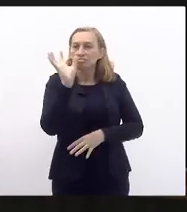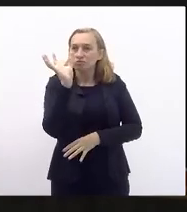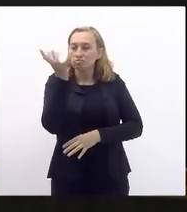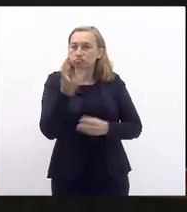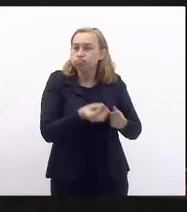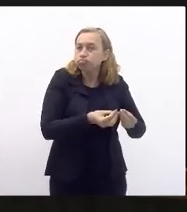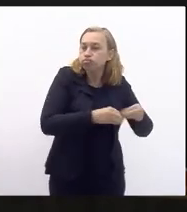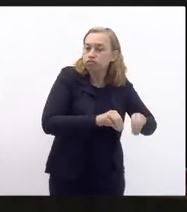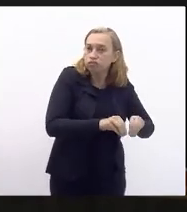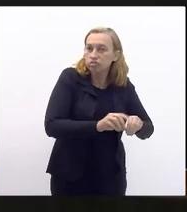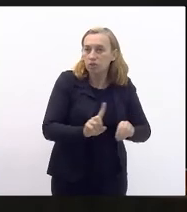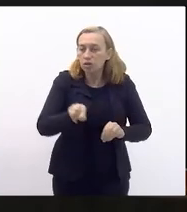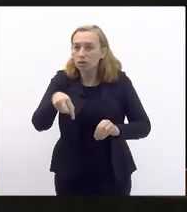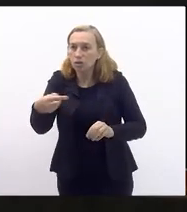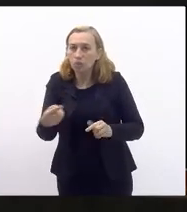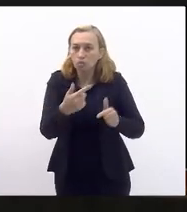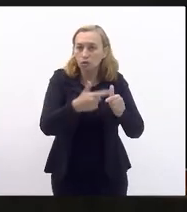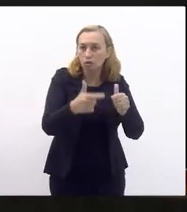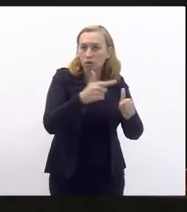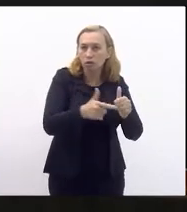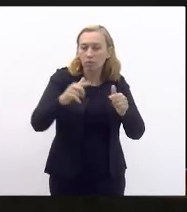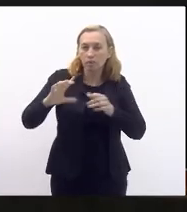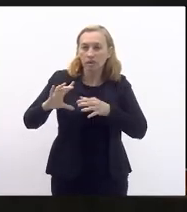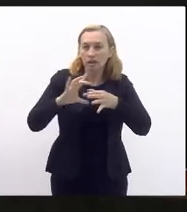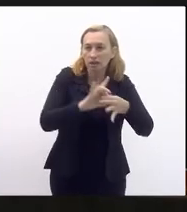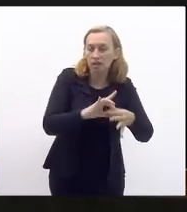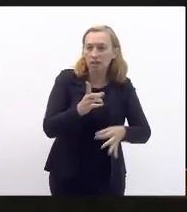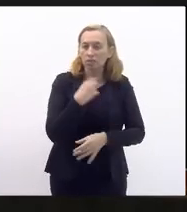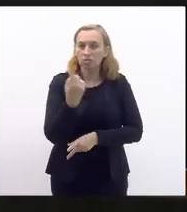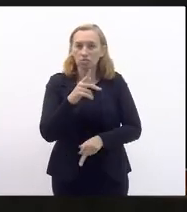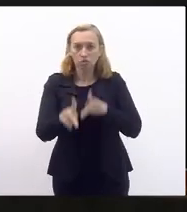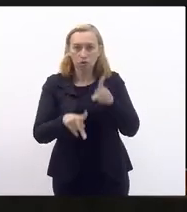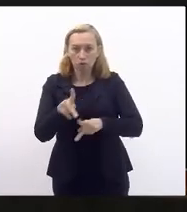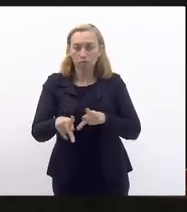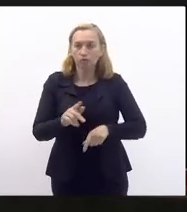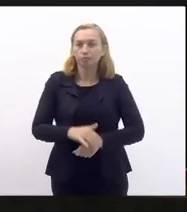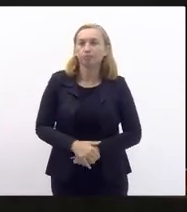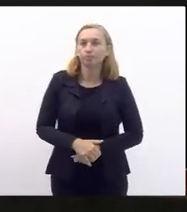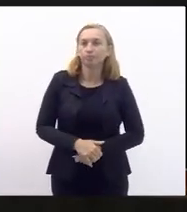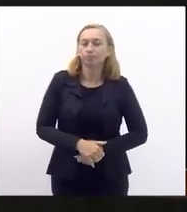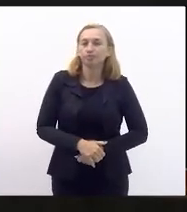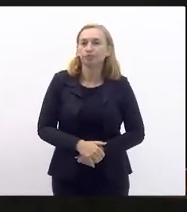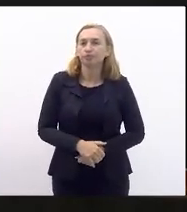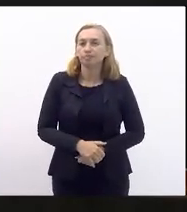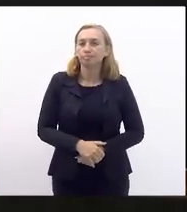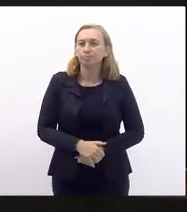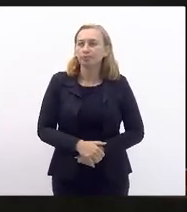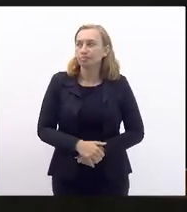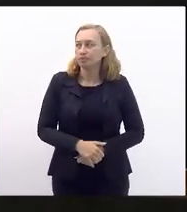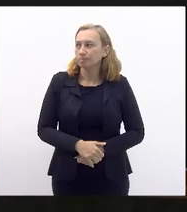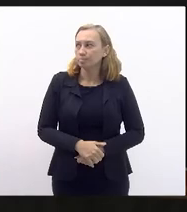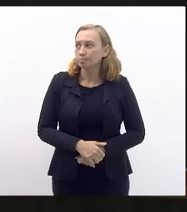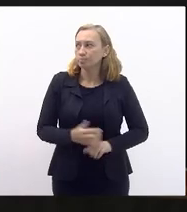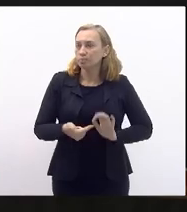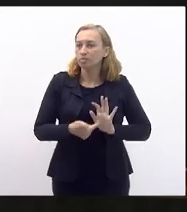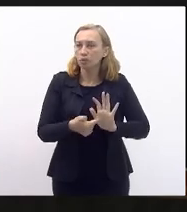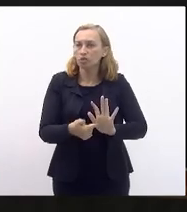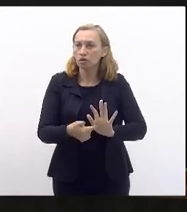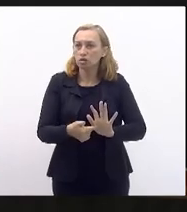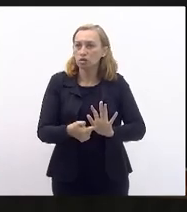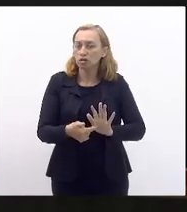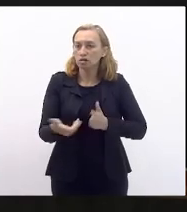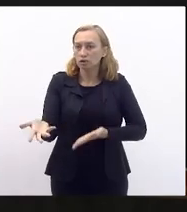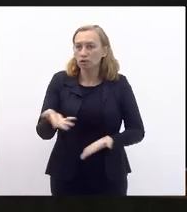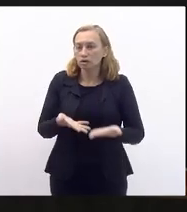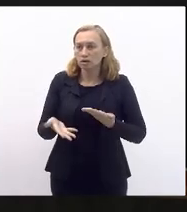humanitárias e outros problemas ligados ao nosso povo É nesse escopo destaca-se a participação